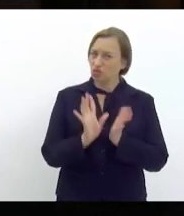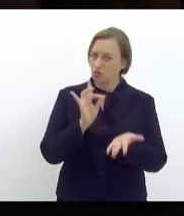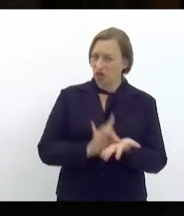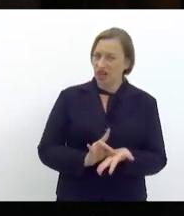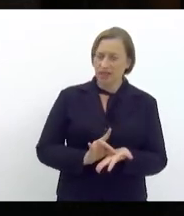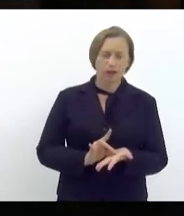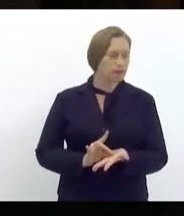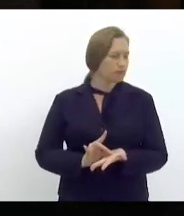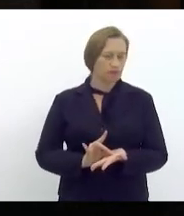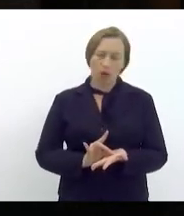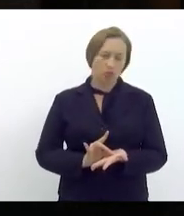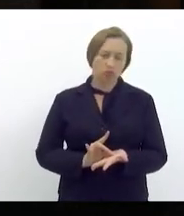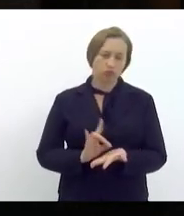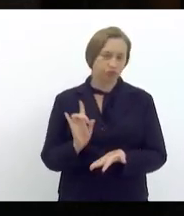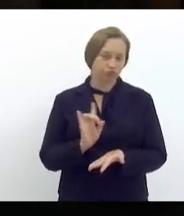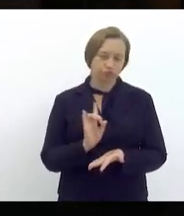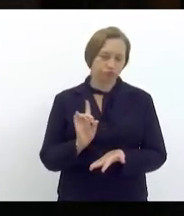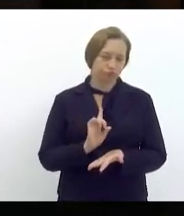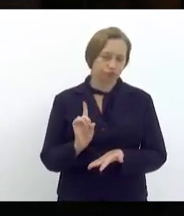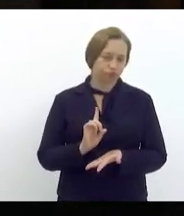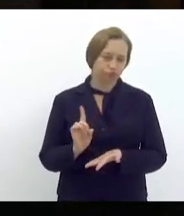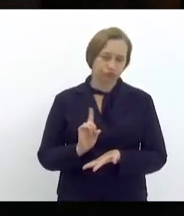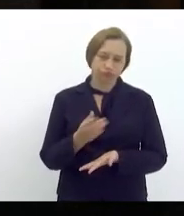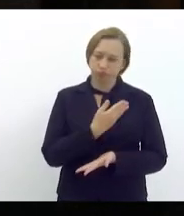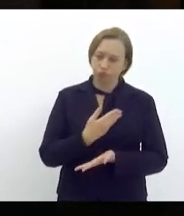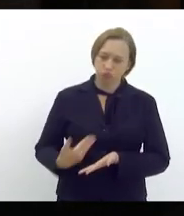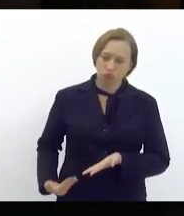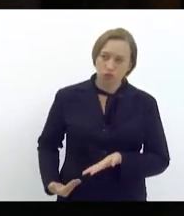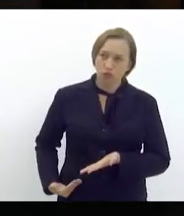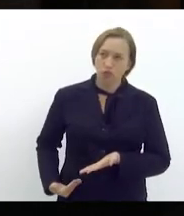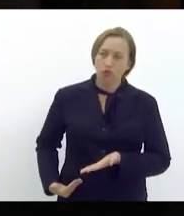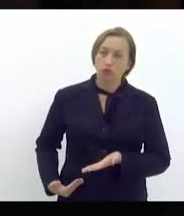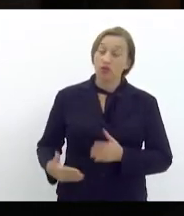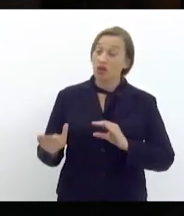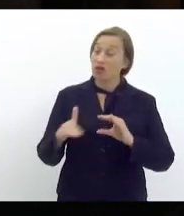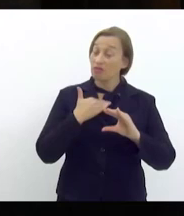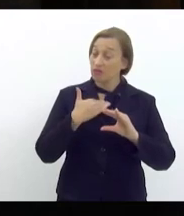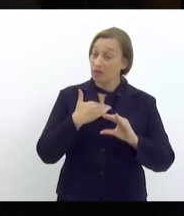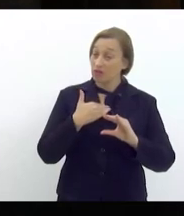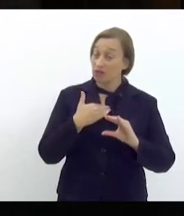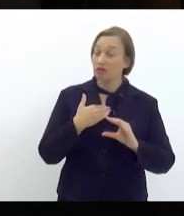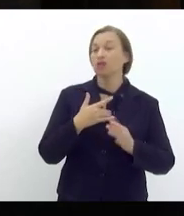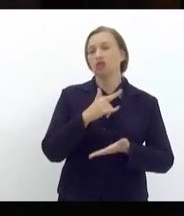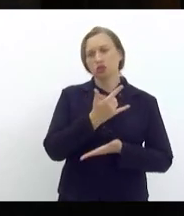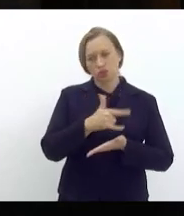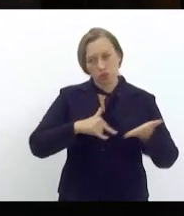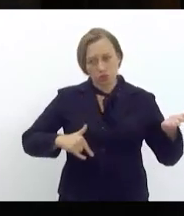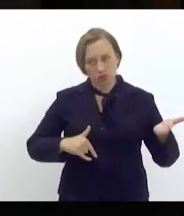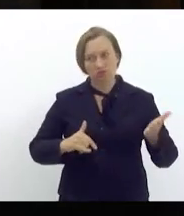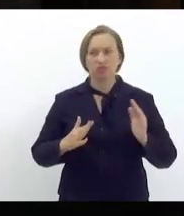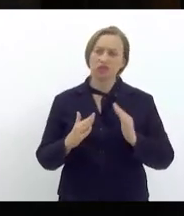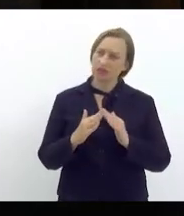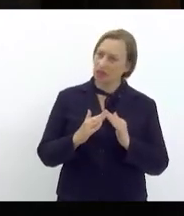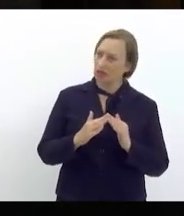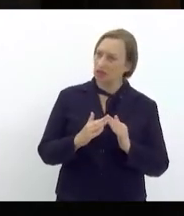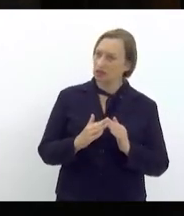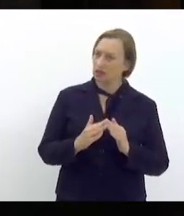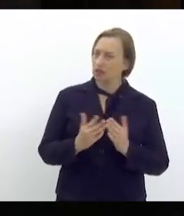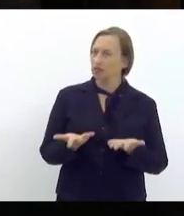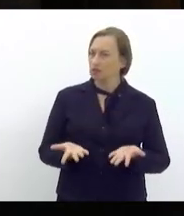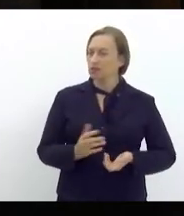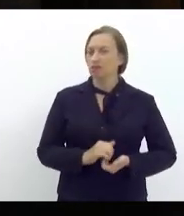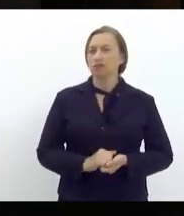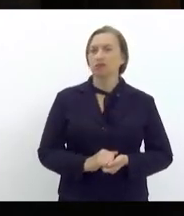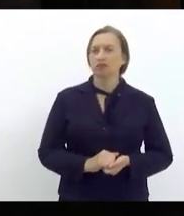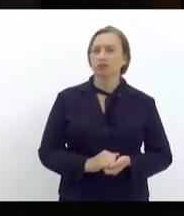com a forma com a qual o governador Cláudio Castro envia esse documento para essa casa e coloca